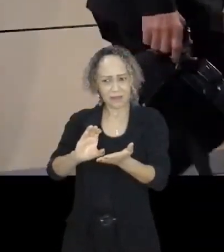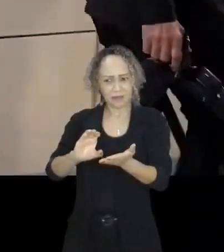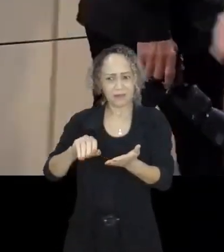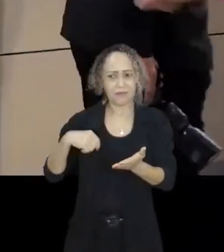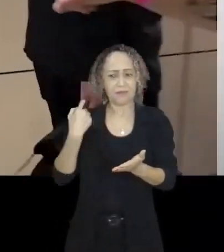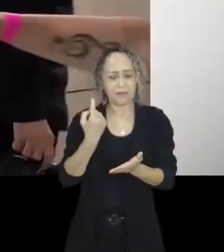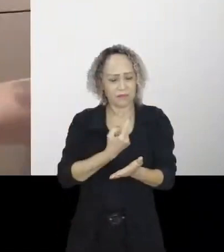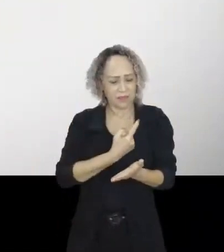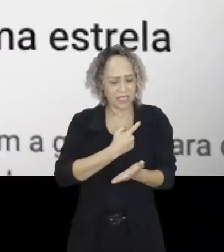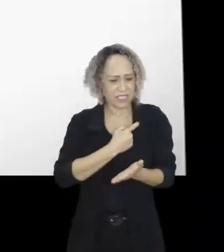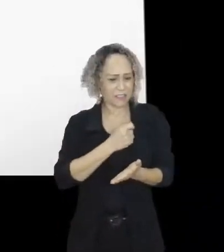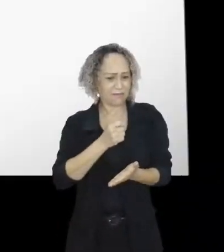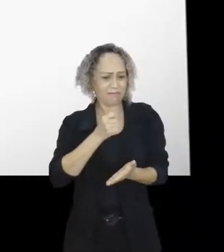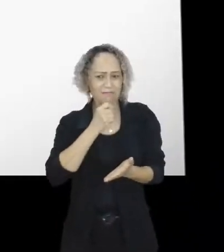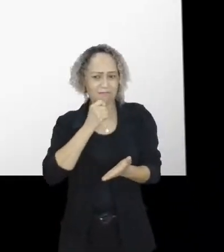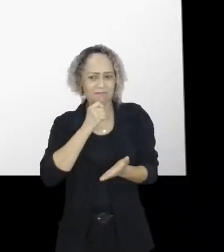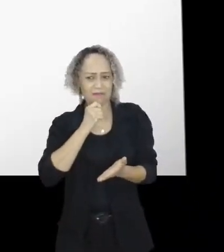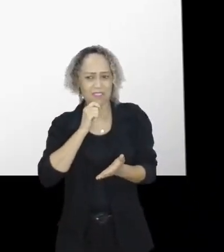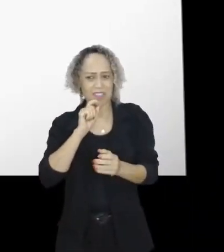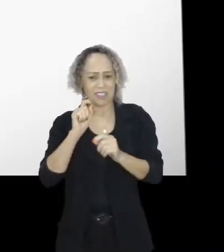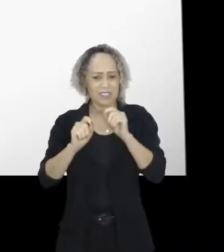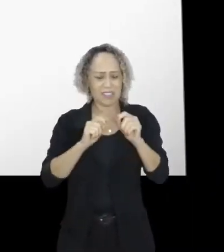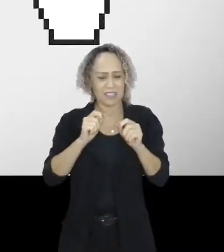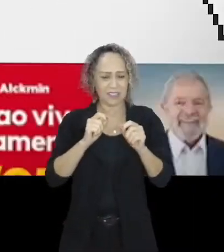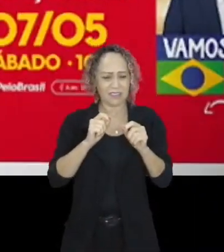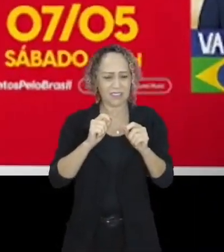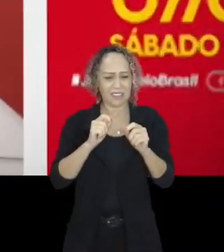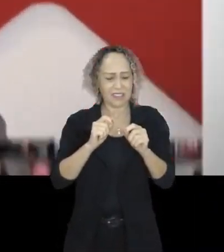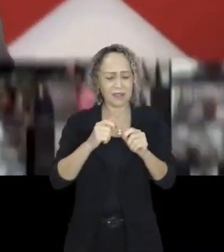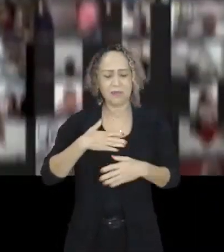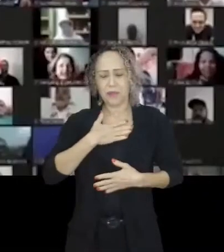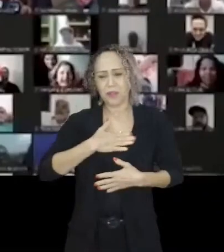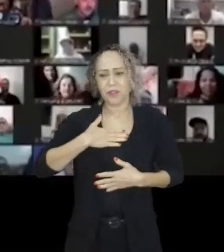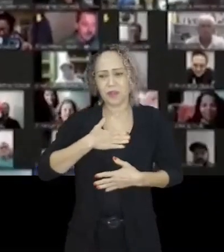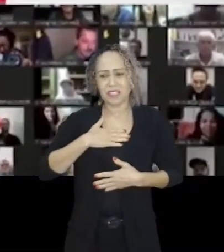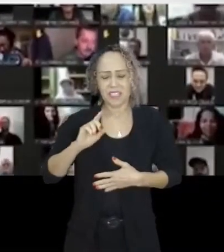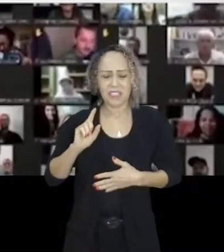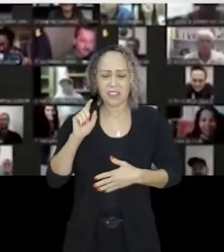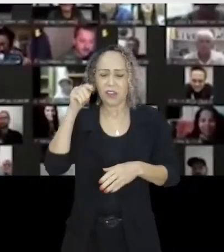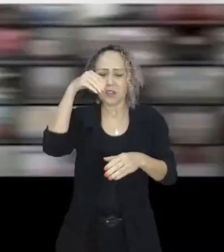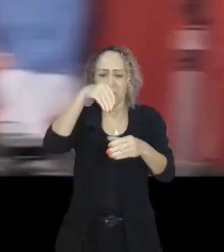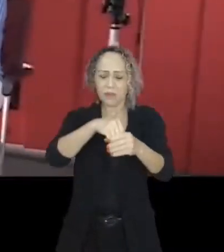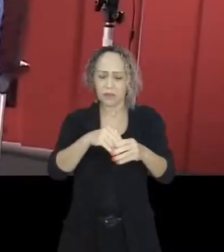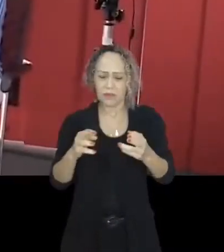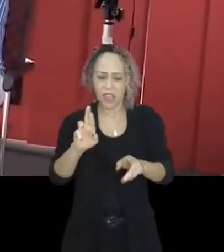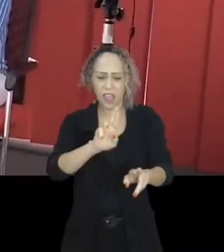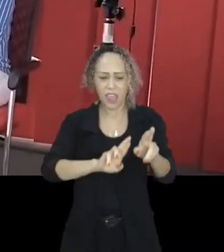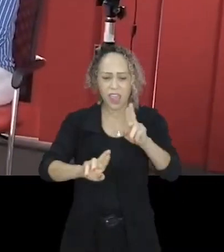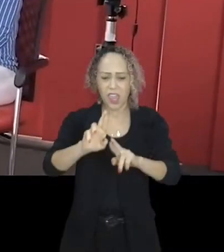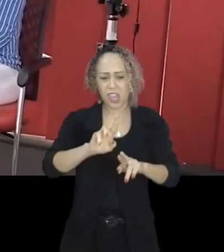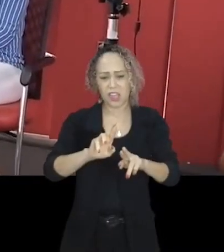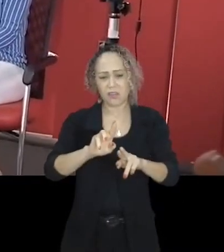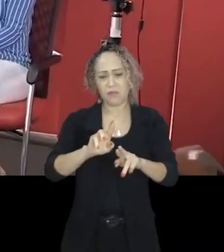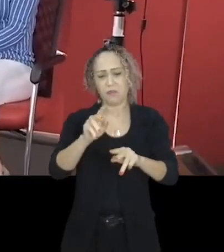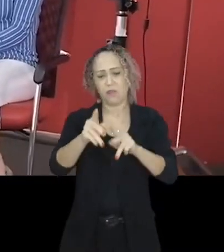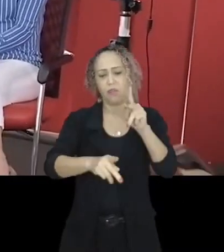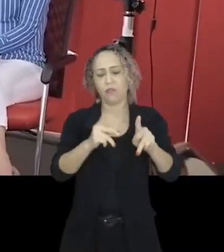Para quem ainda não é, muito prazer. Fazemos parte da Rede Povo de Comunicação do PT.